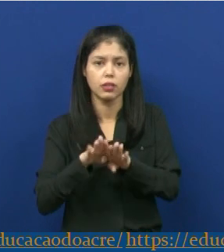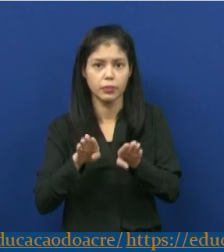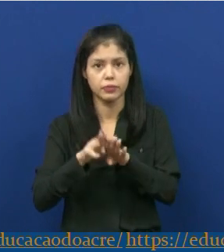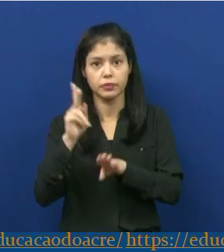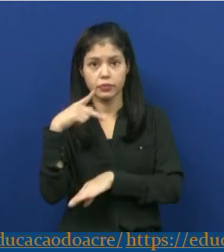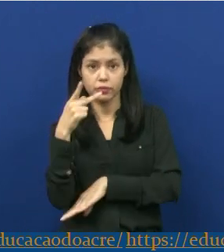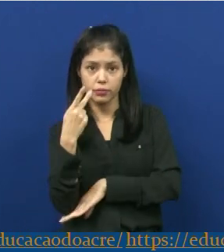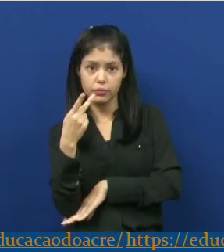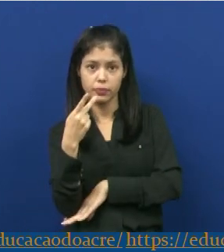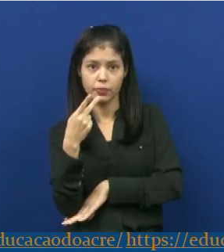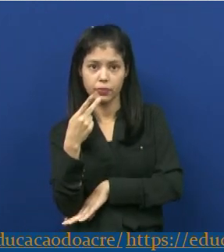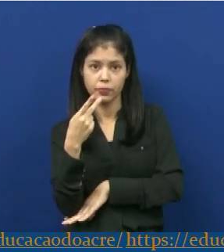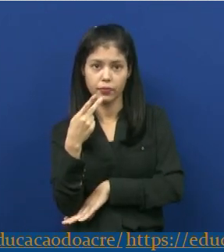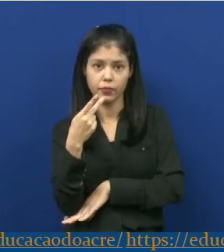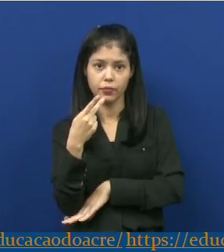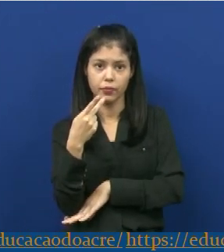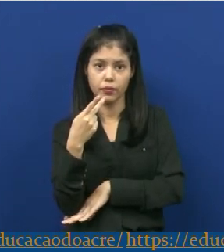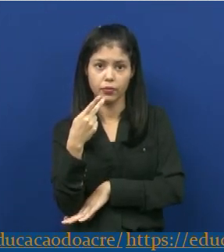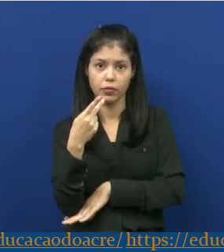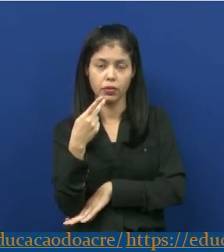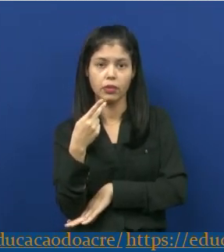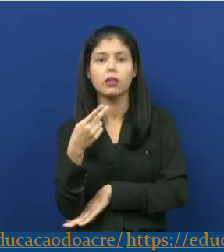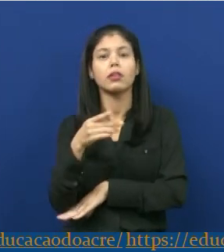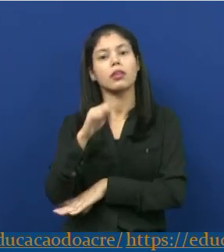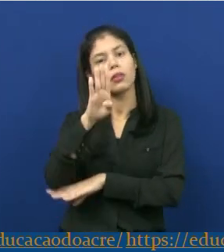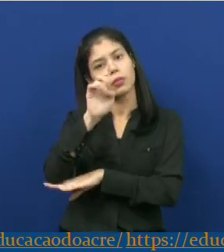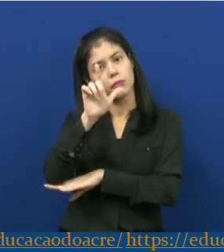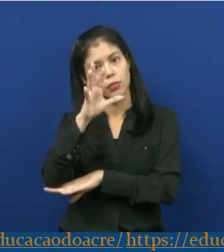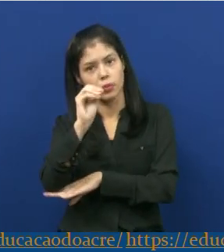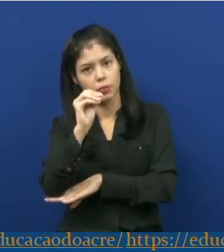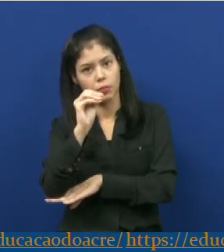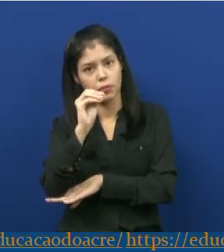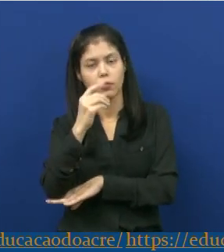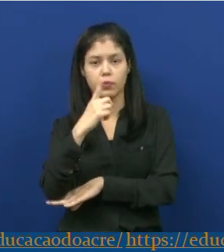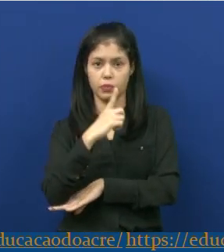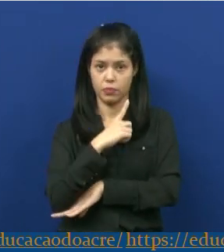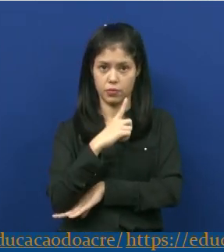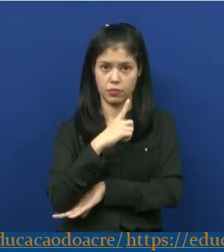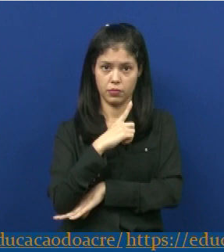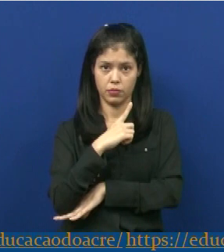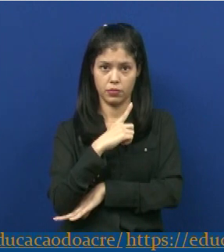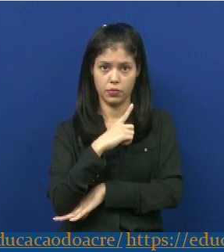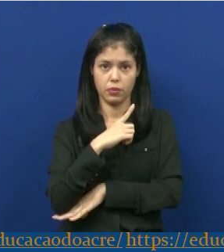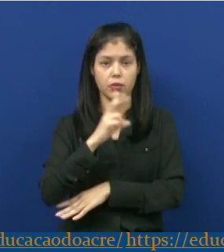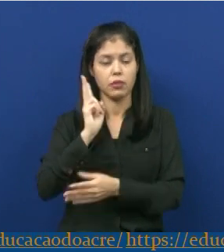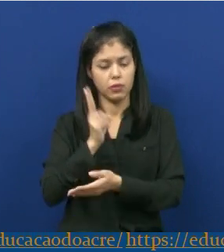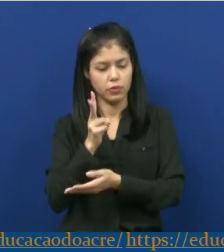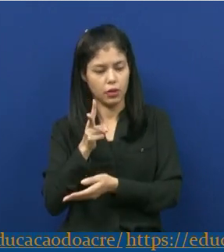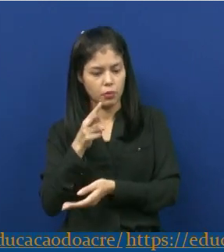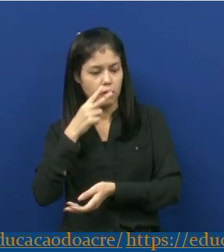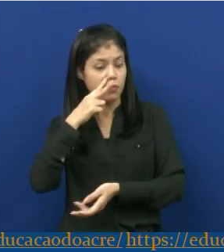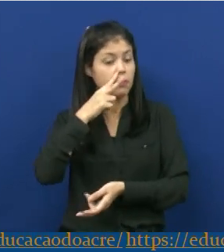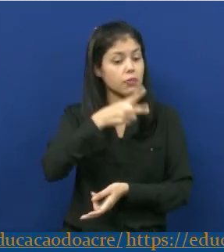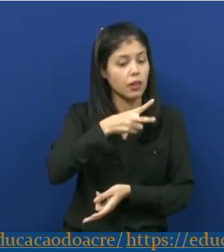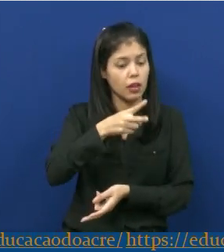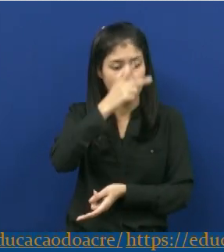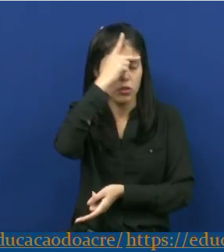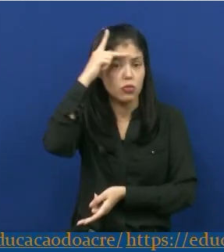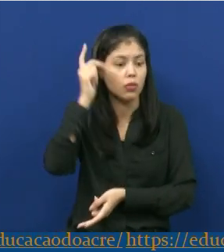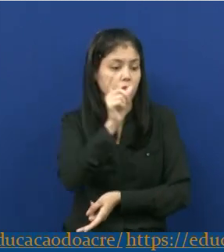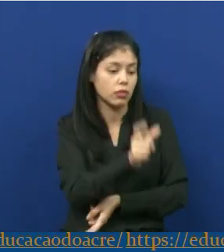vai defender a tese de que a beleza encontra-se no sujeito que percebe o